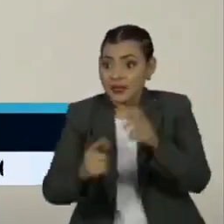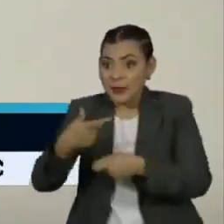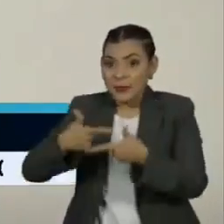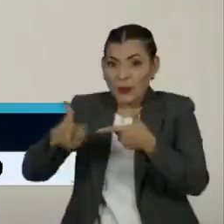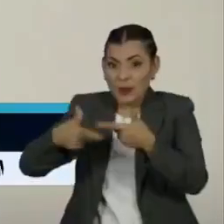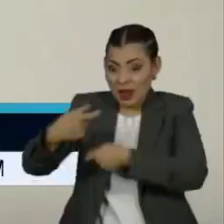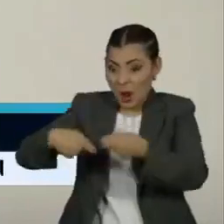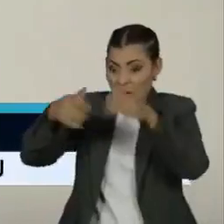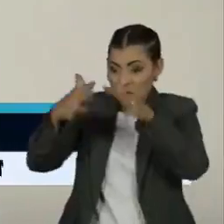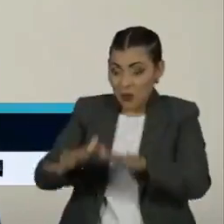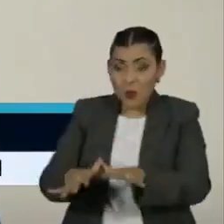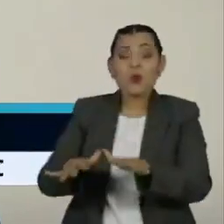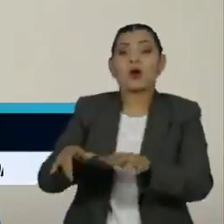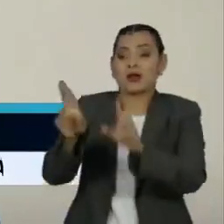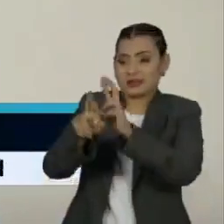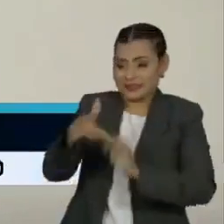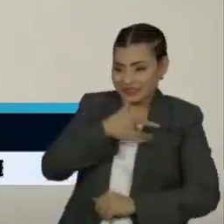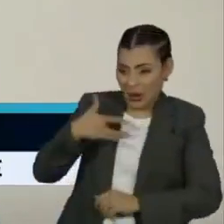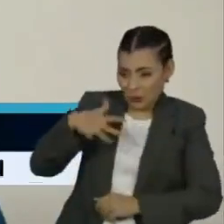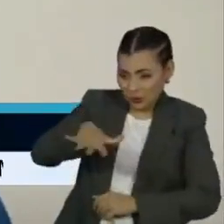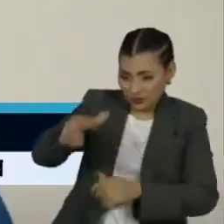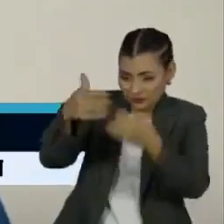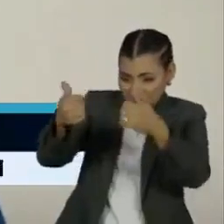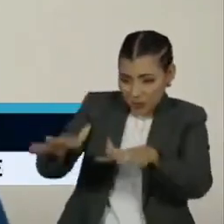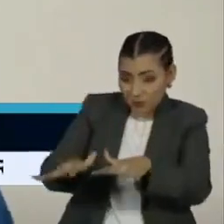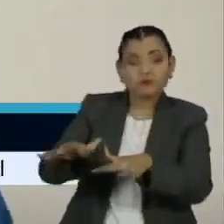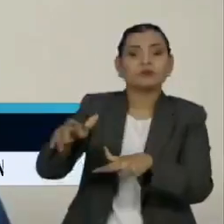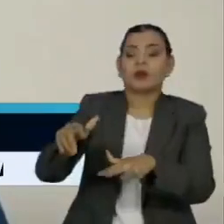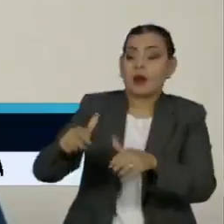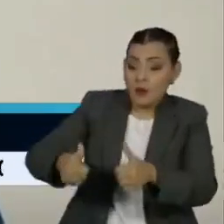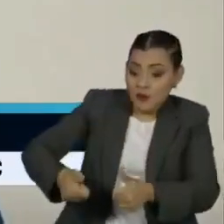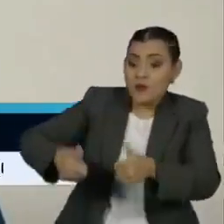e sanitária vai passar, a gente tende a ter um